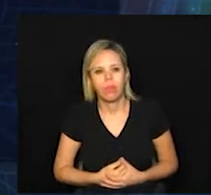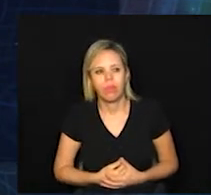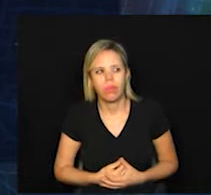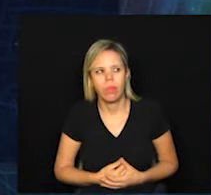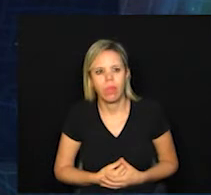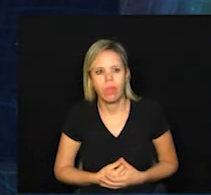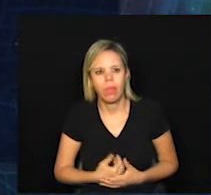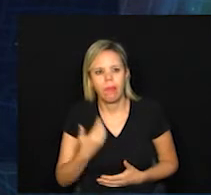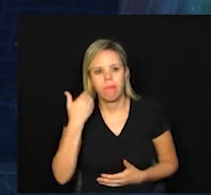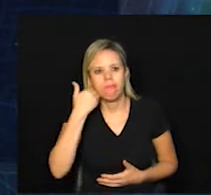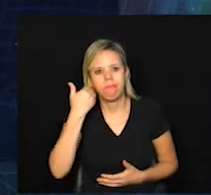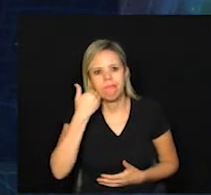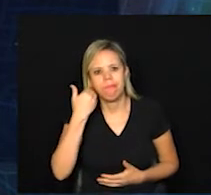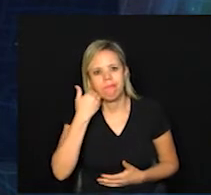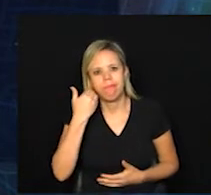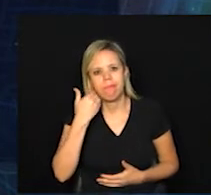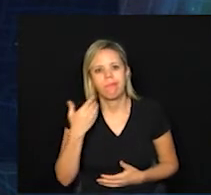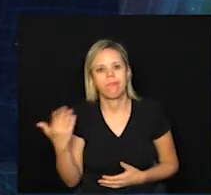16.736. Santa Bárbara do Oeste,